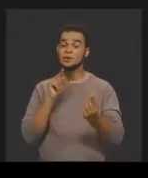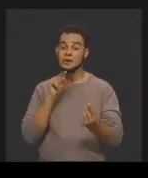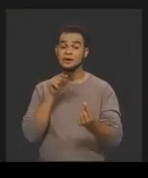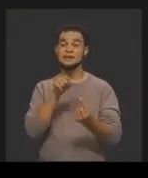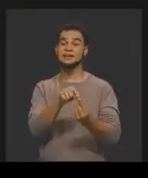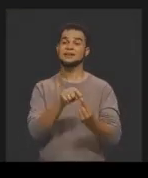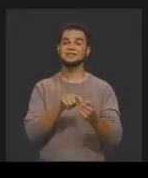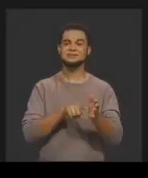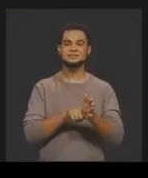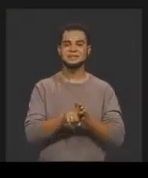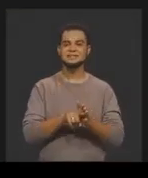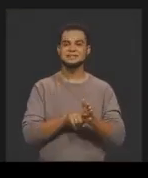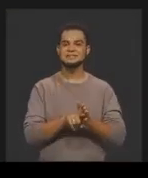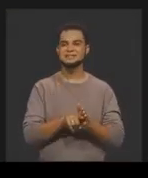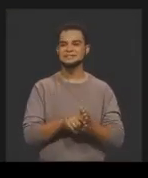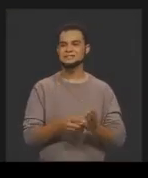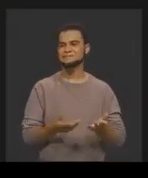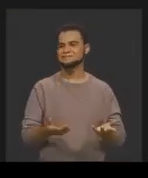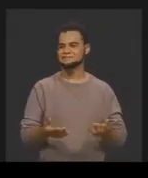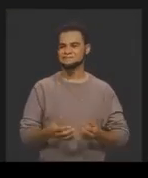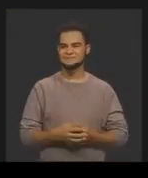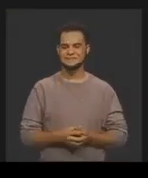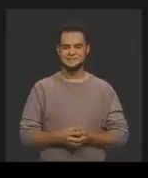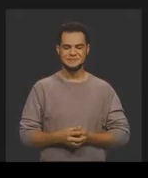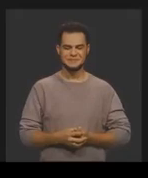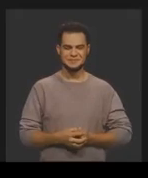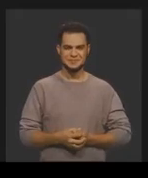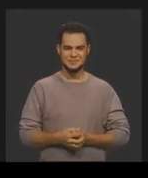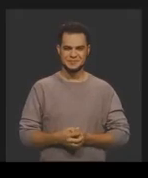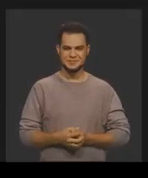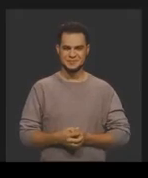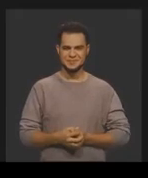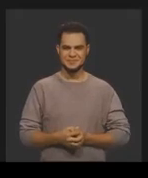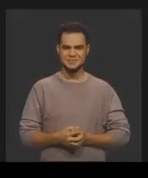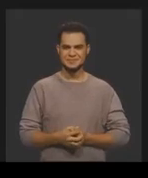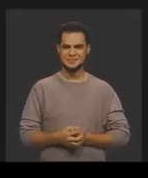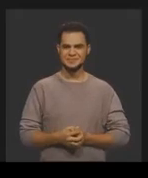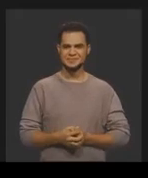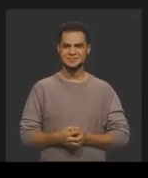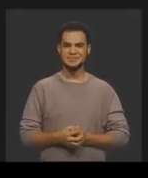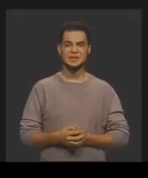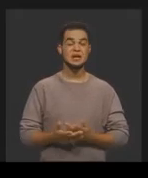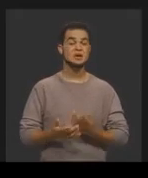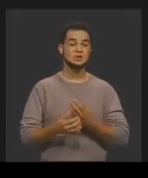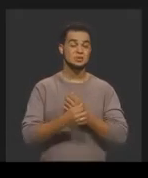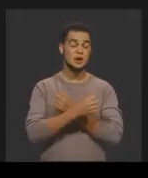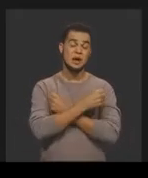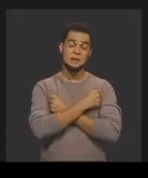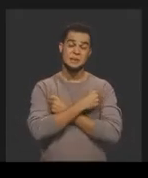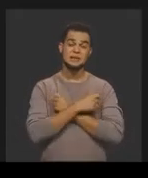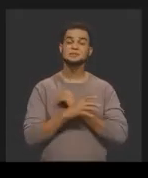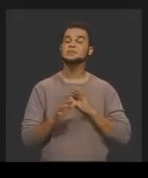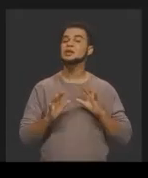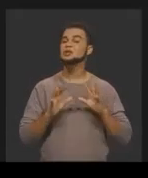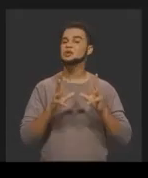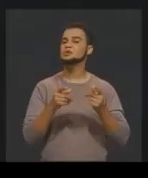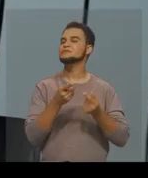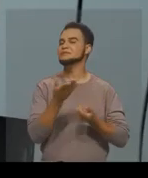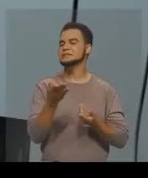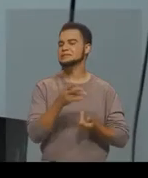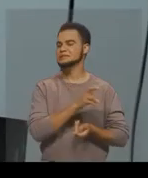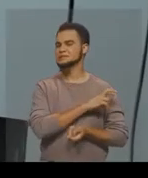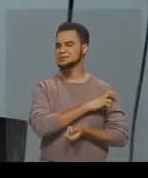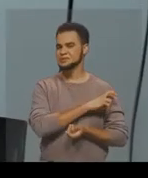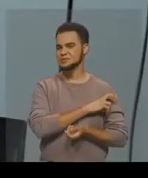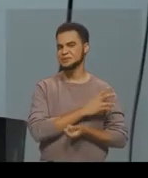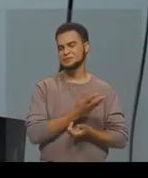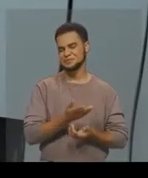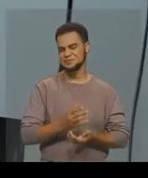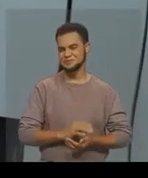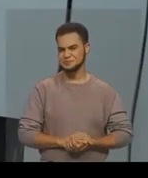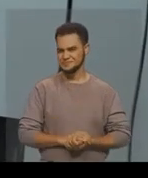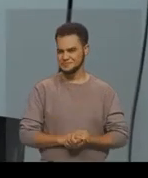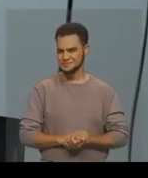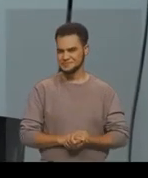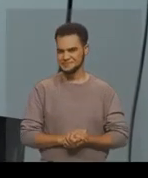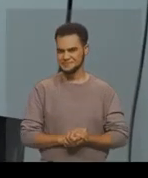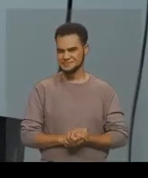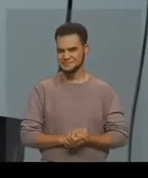deram, né, a pergunta aí, quem quer, né? Um abraço para todos do 5º ano. O